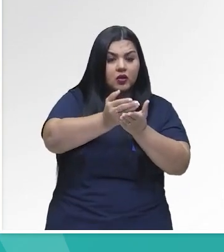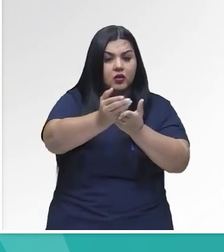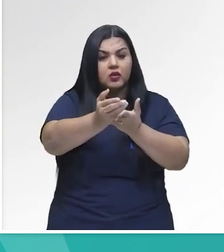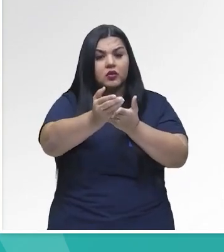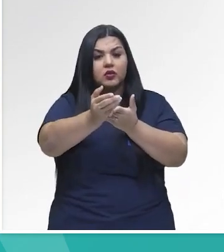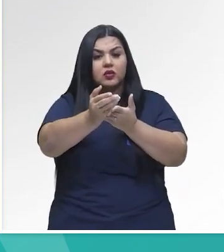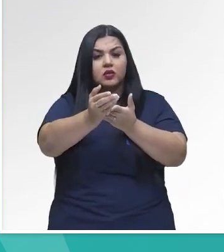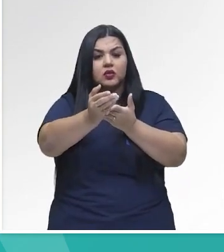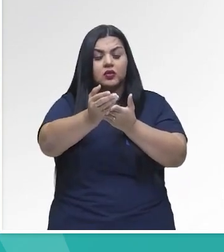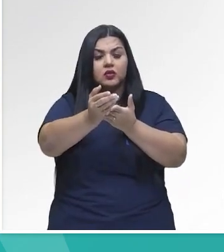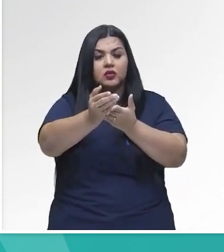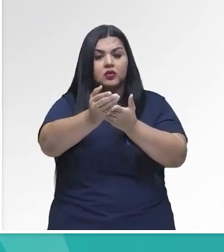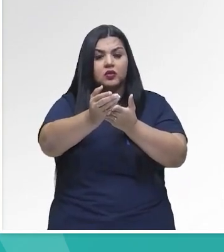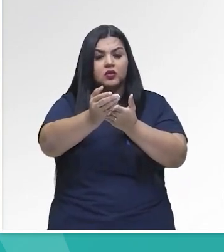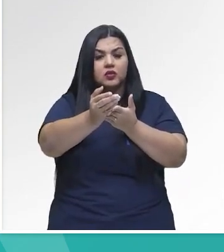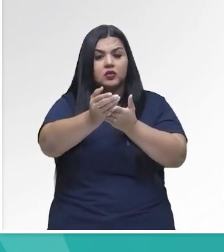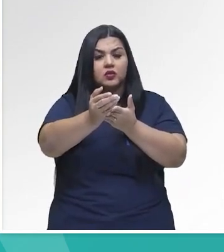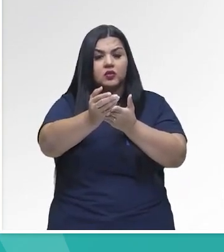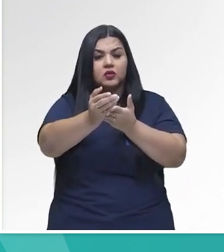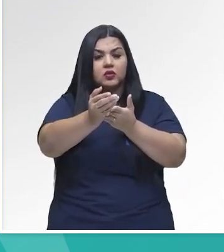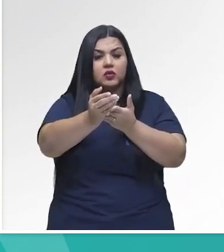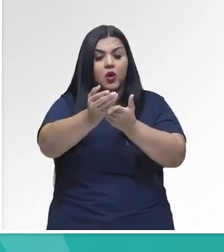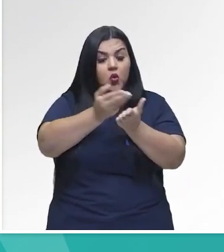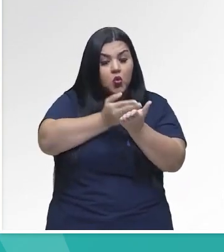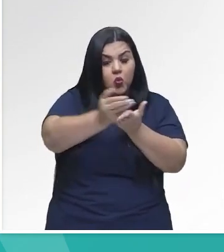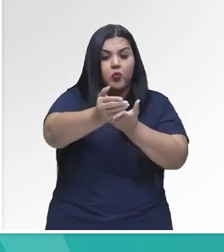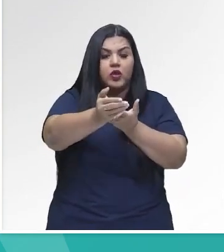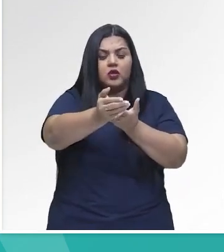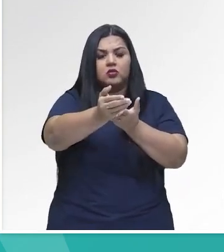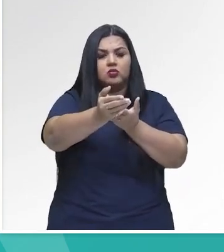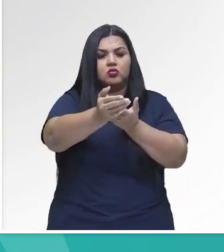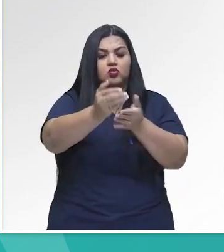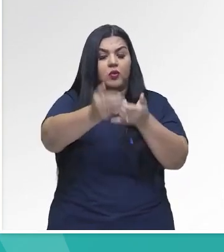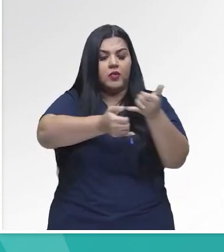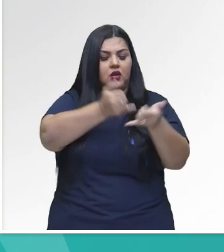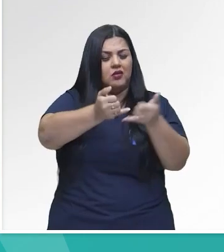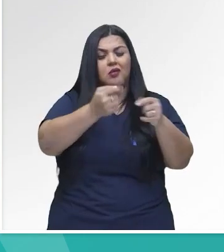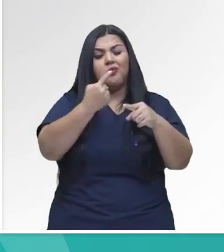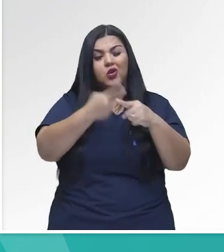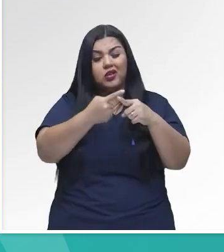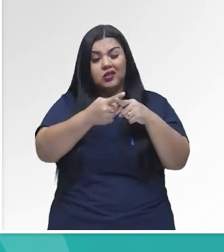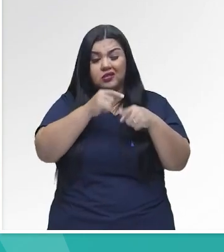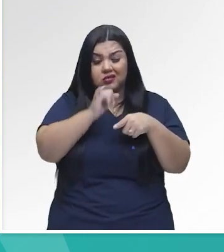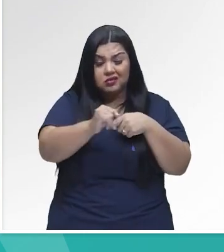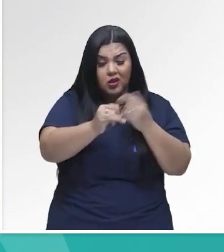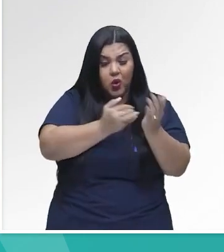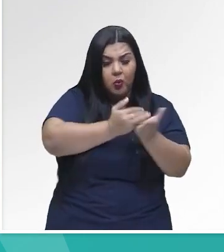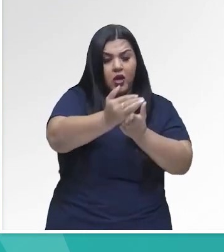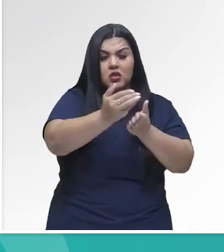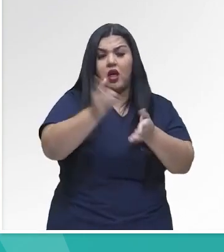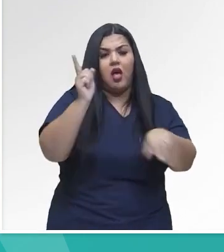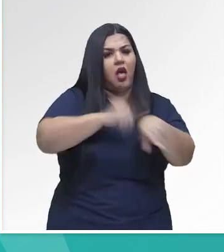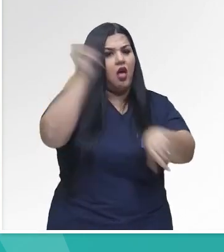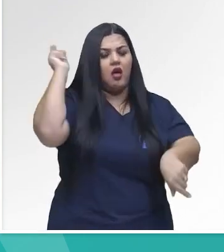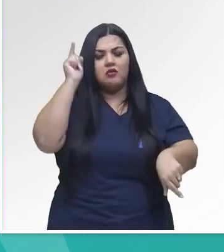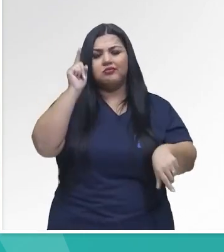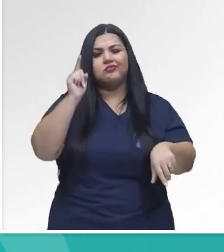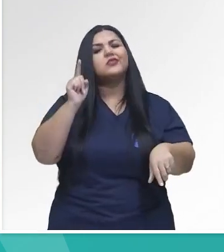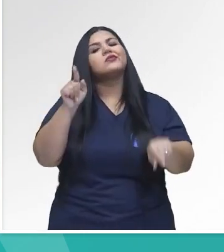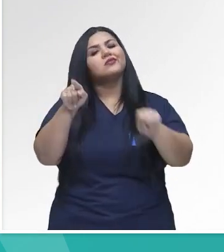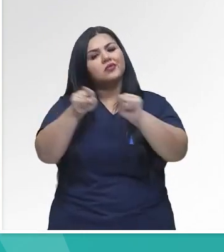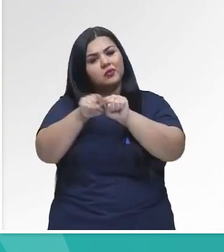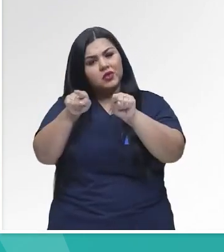movimentando a dama no início do jogo, porque quando você inicia essa movimentação, você também